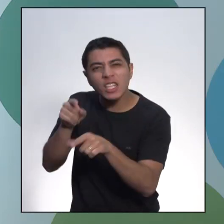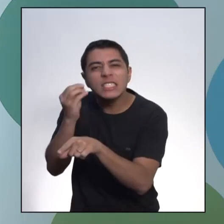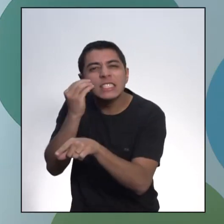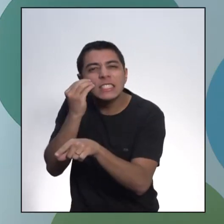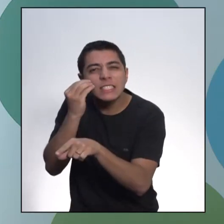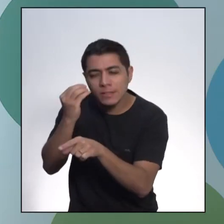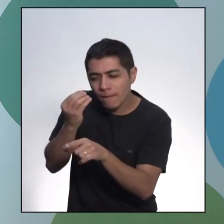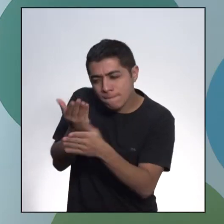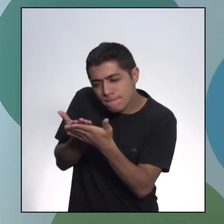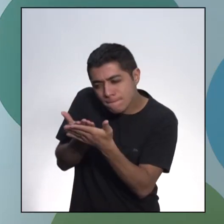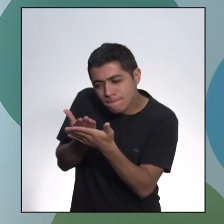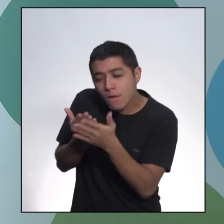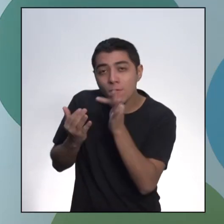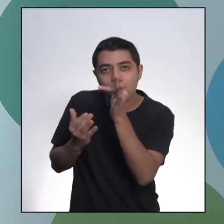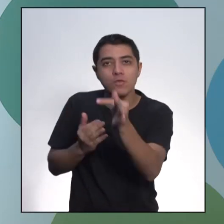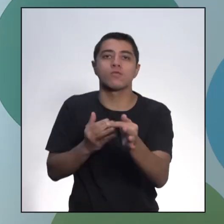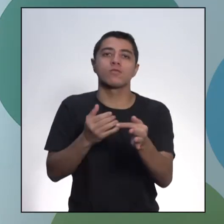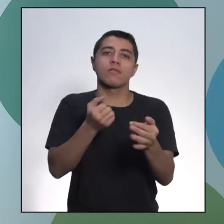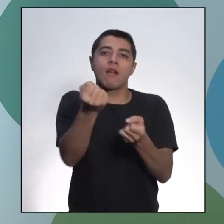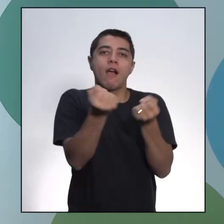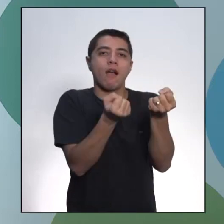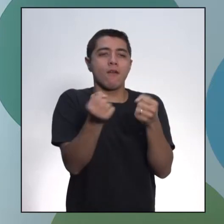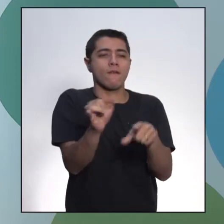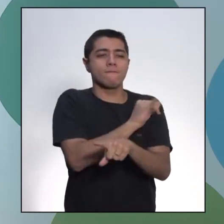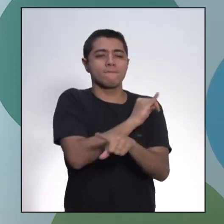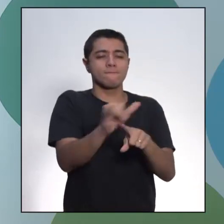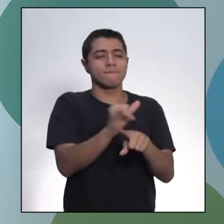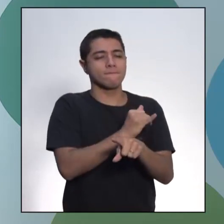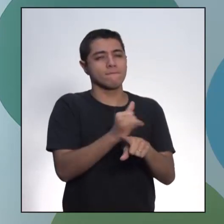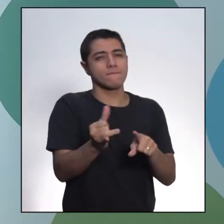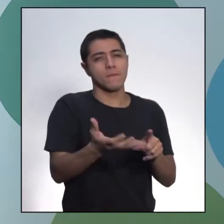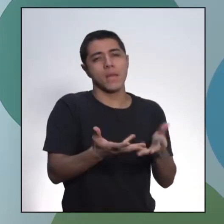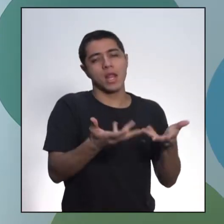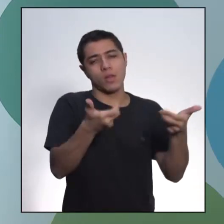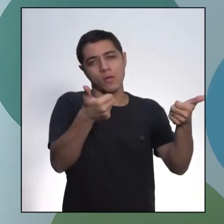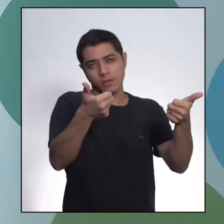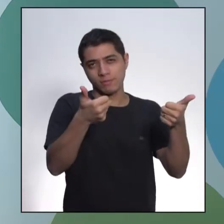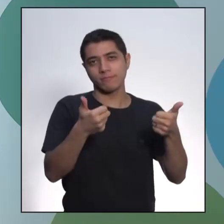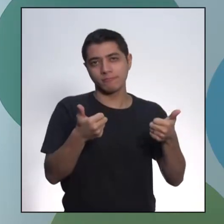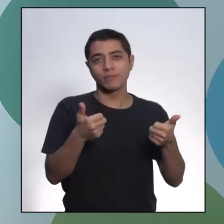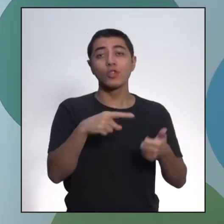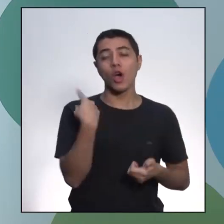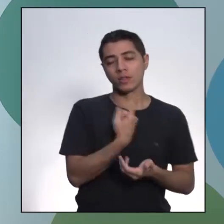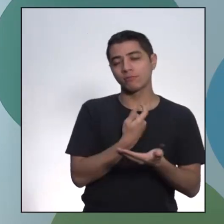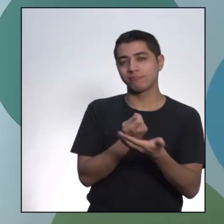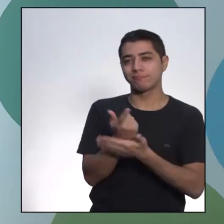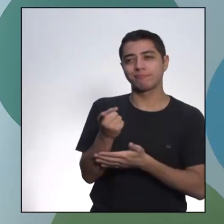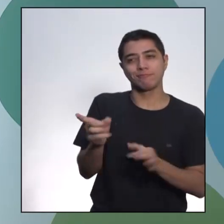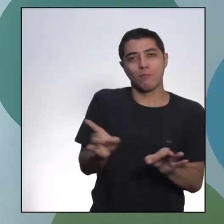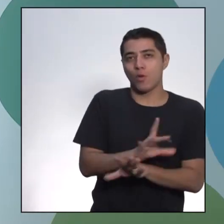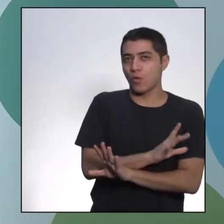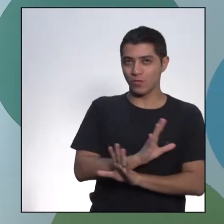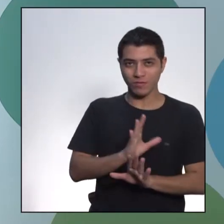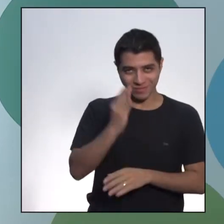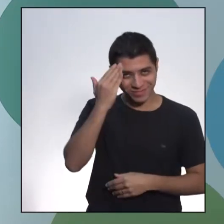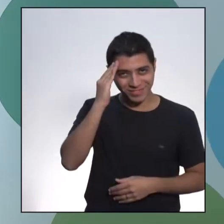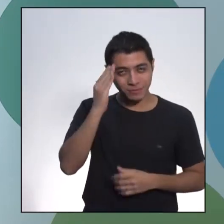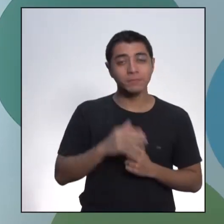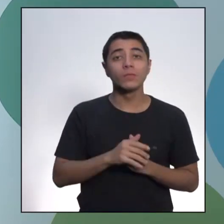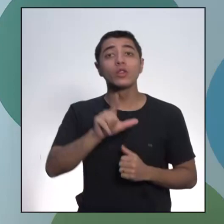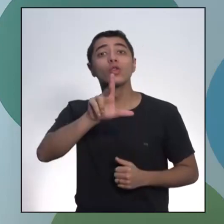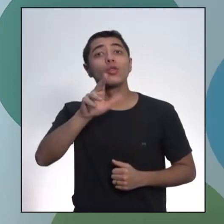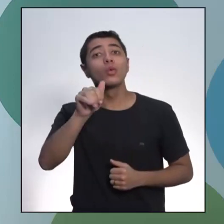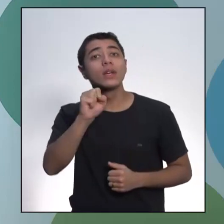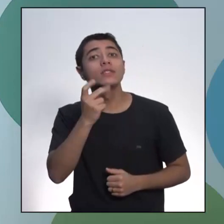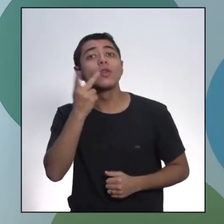Uhum. E aí, o Lucas falou que é carros versão livre. Sim, a gente tem vários modelos, né? Uhum. E eles estão achando